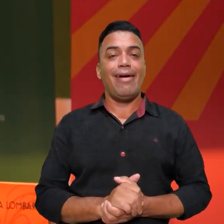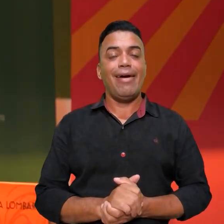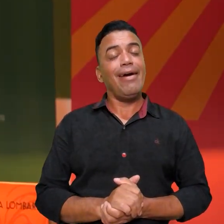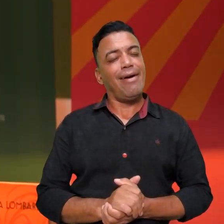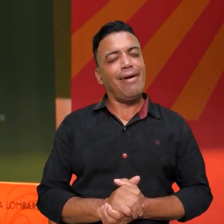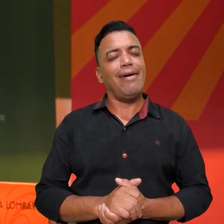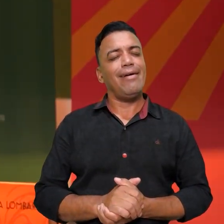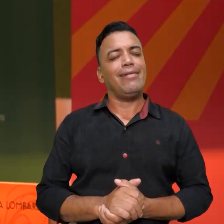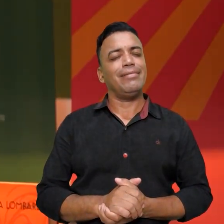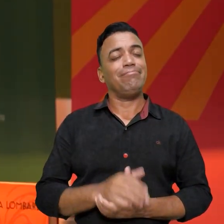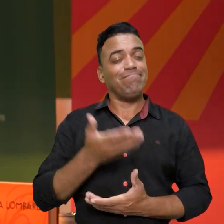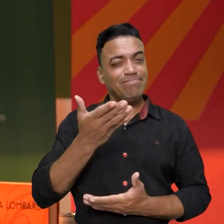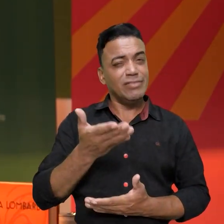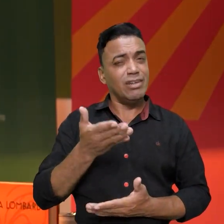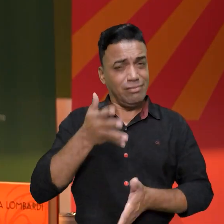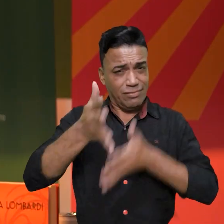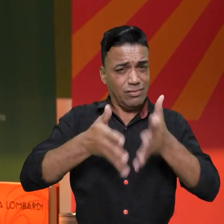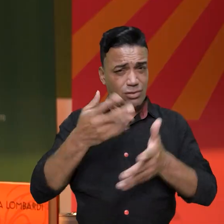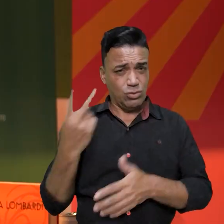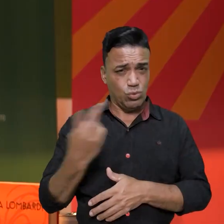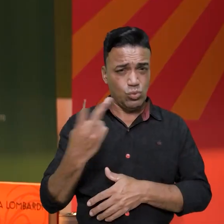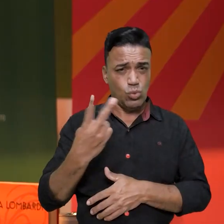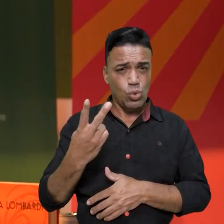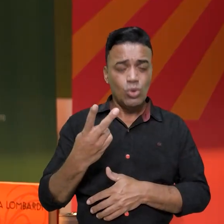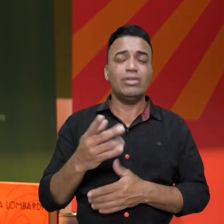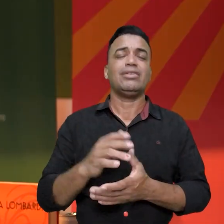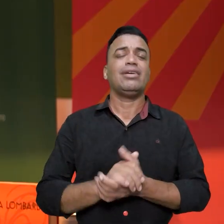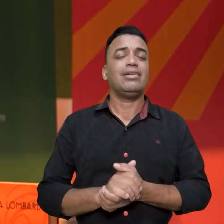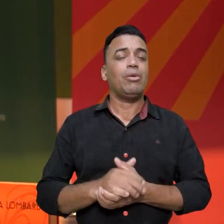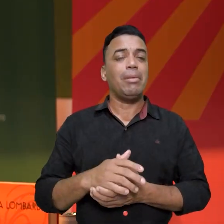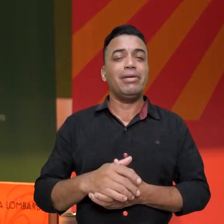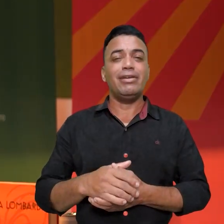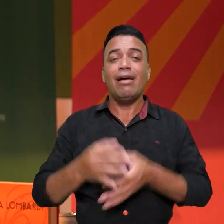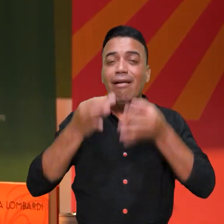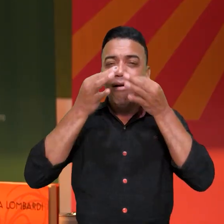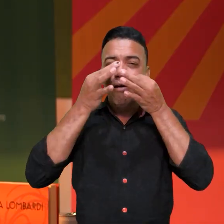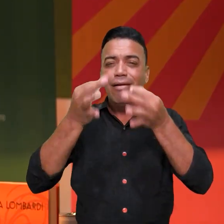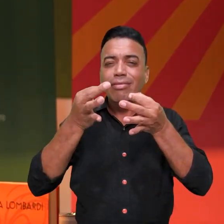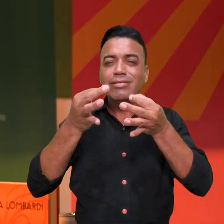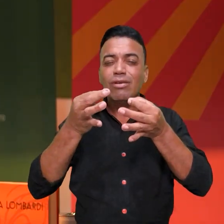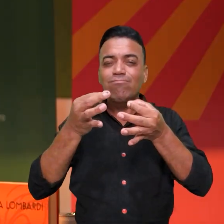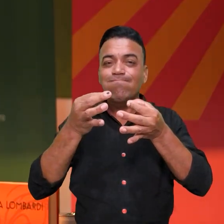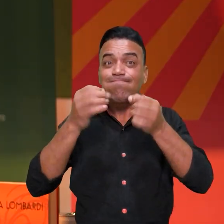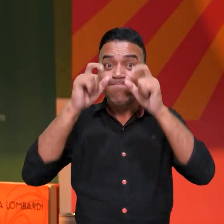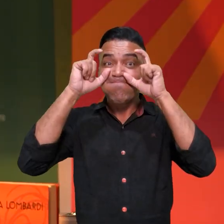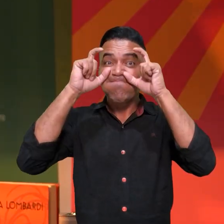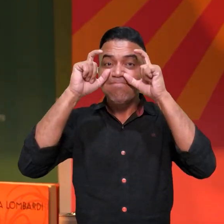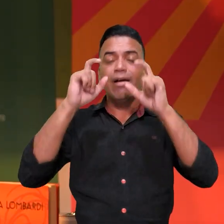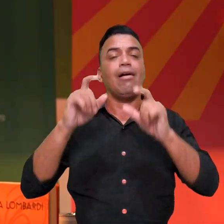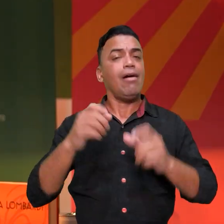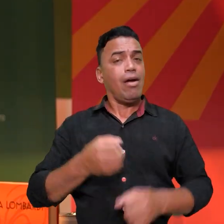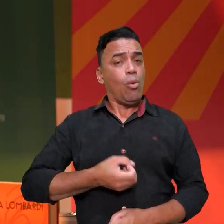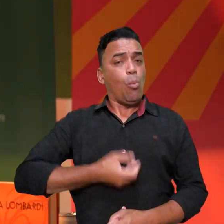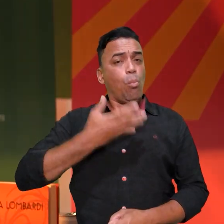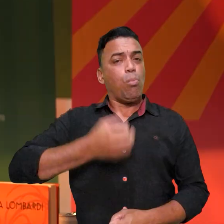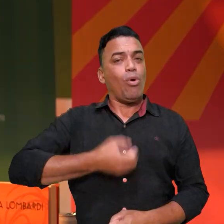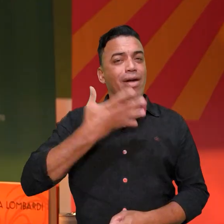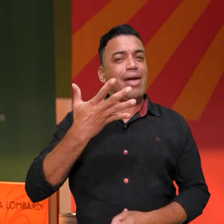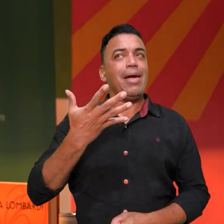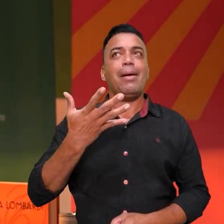isso que vocês disseram também me chama a atenção para uma outra coisa. É um poema otimista.